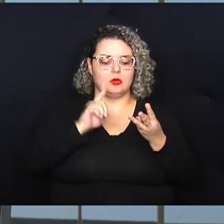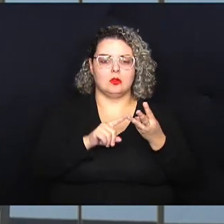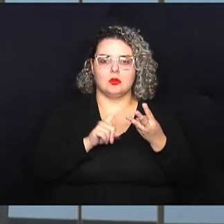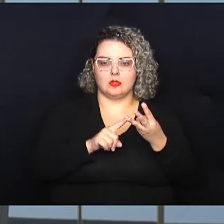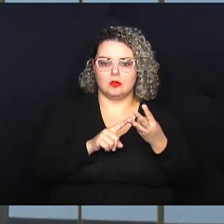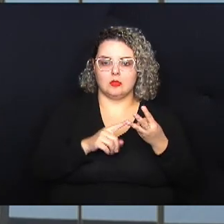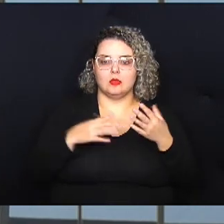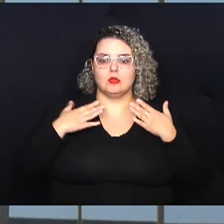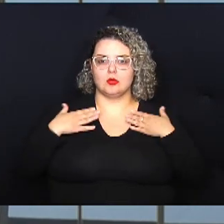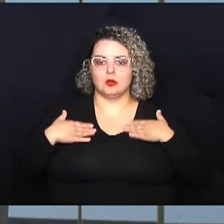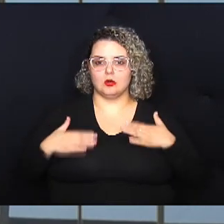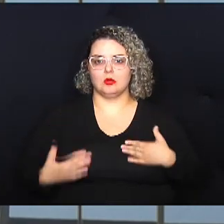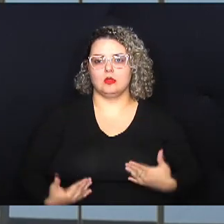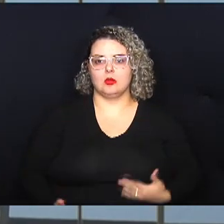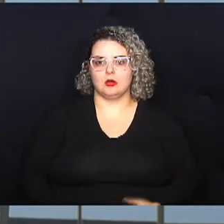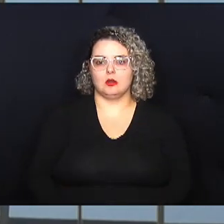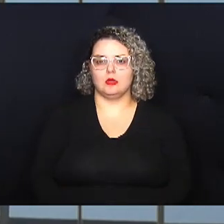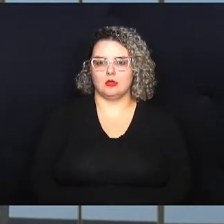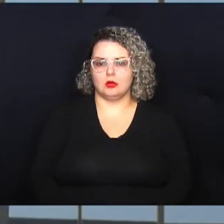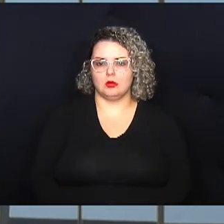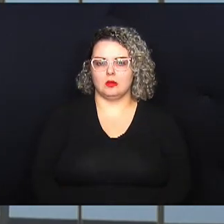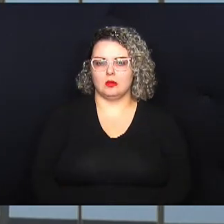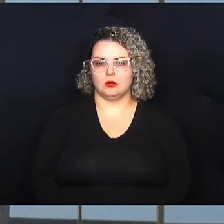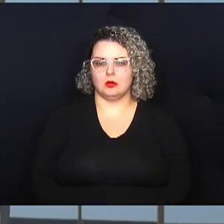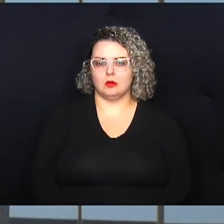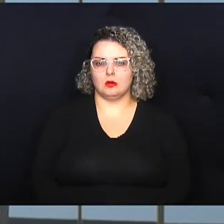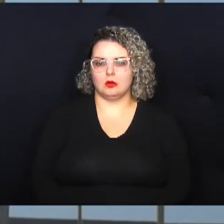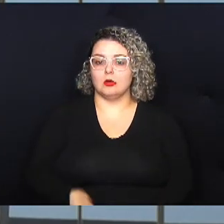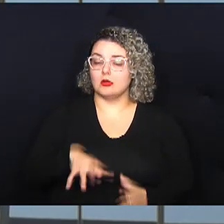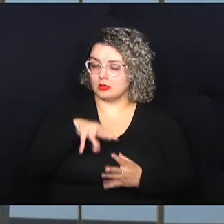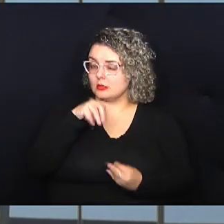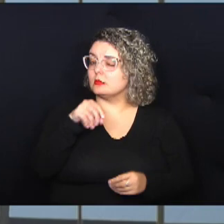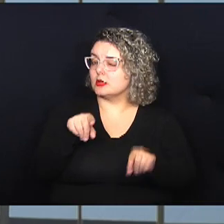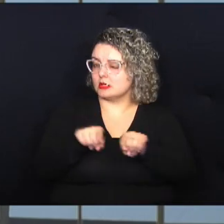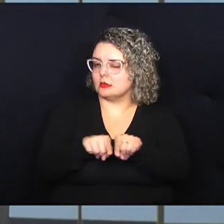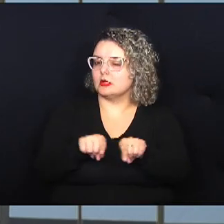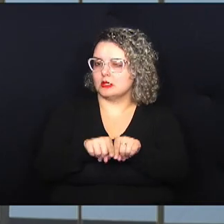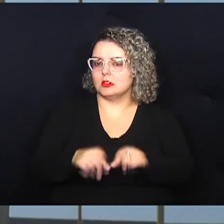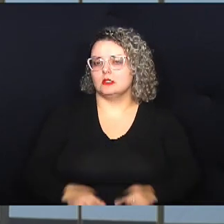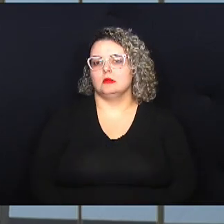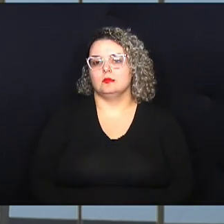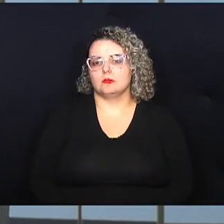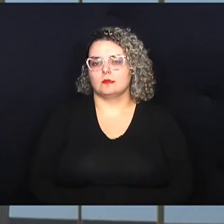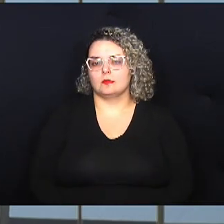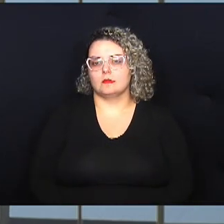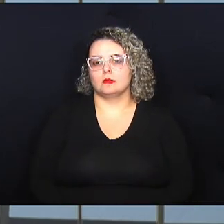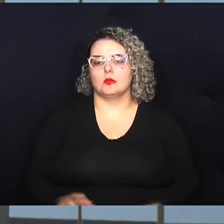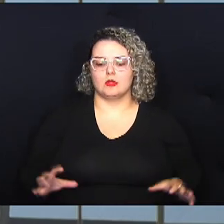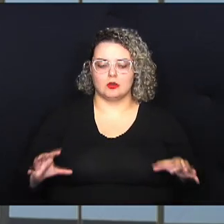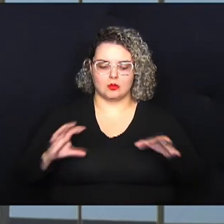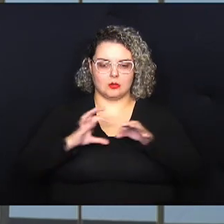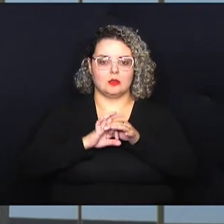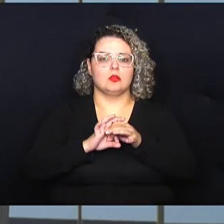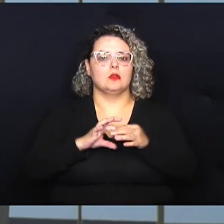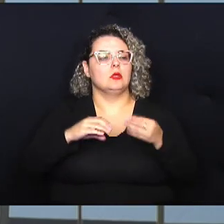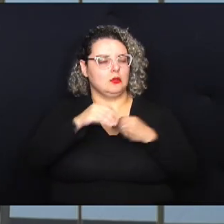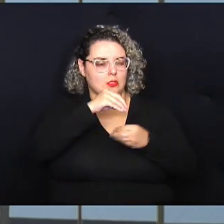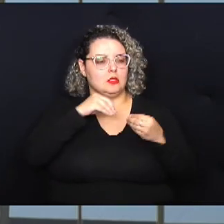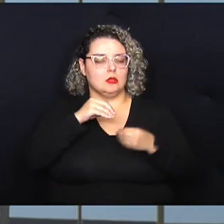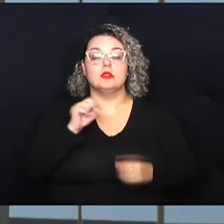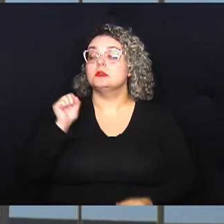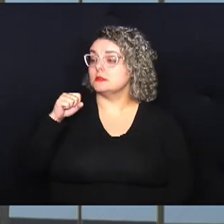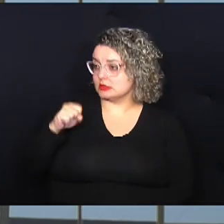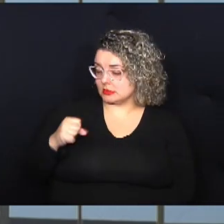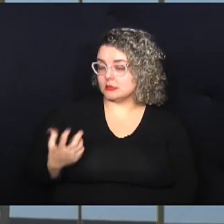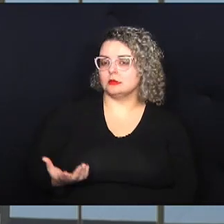seu corpo e a sua espiritualidade. Casado, tudo ali, né? Entendeu? Então, se você